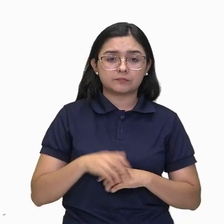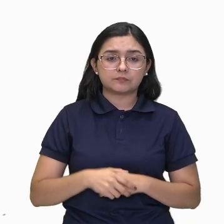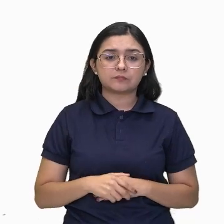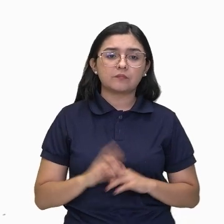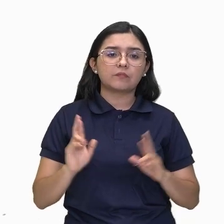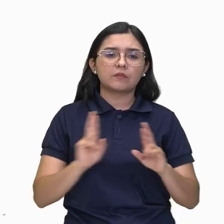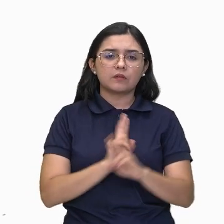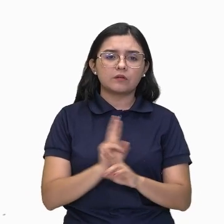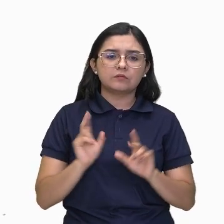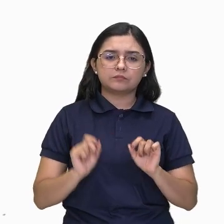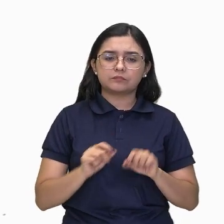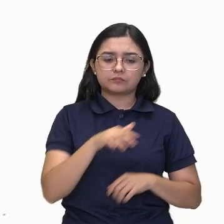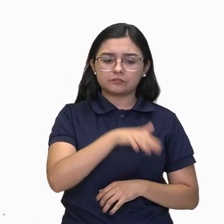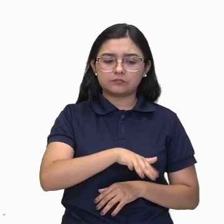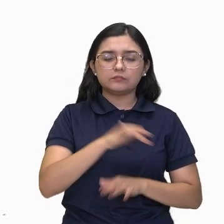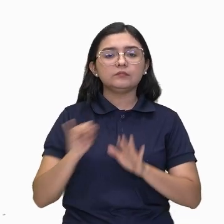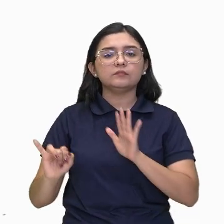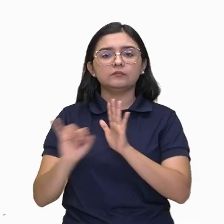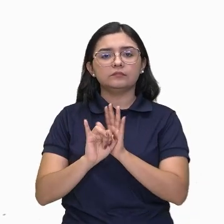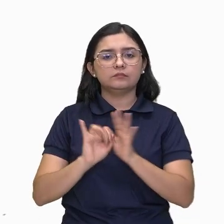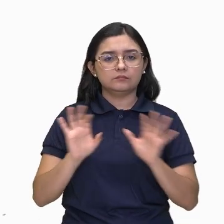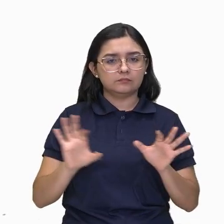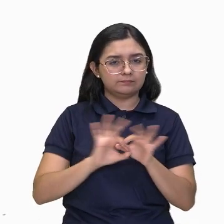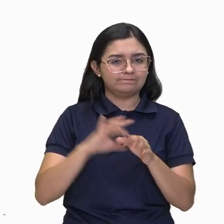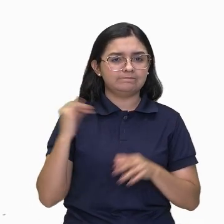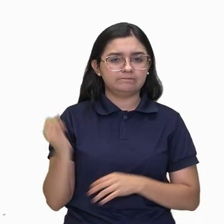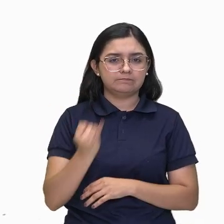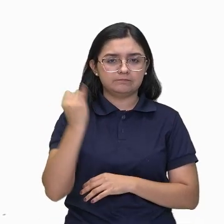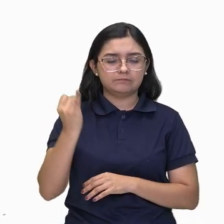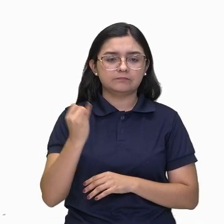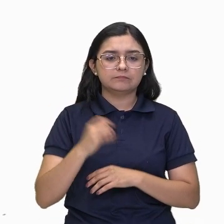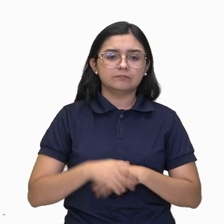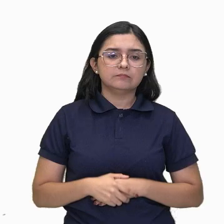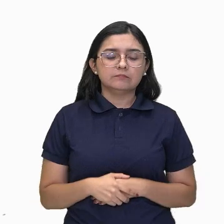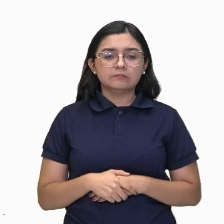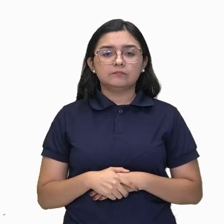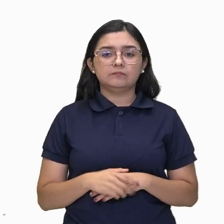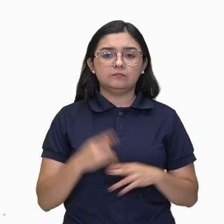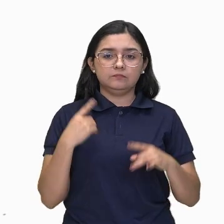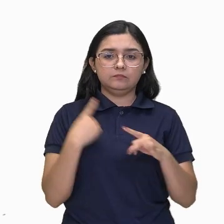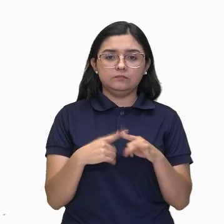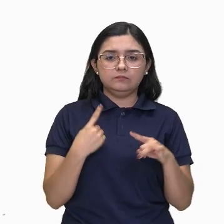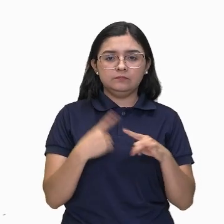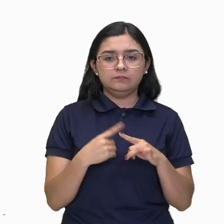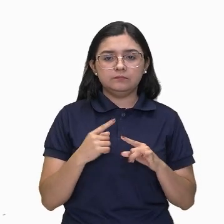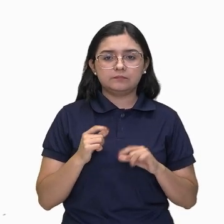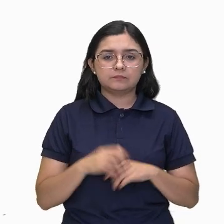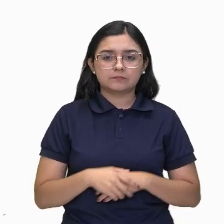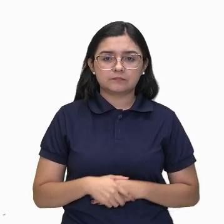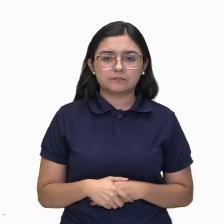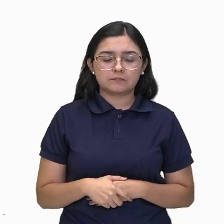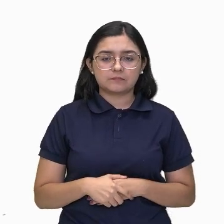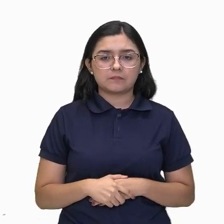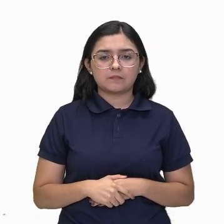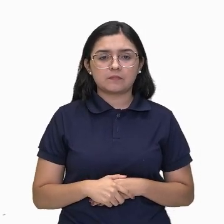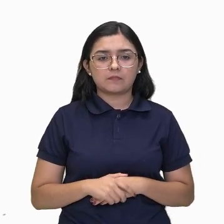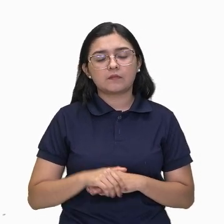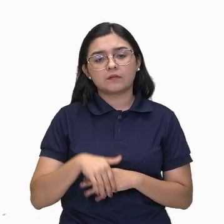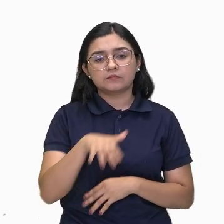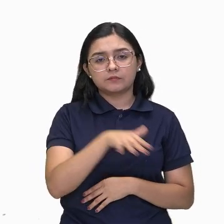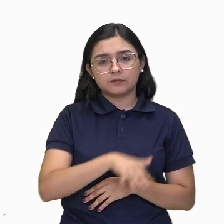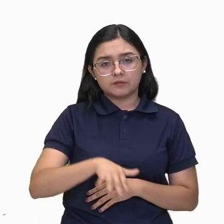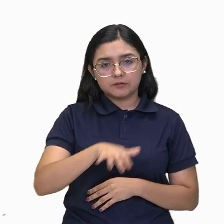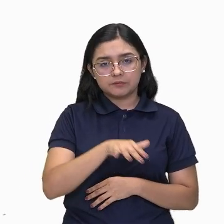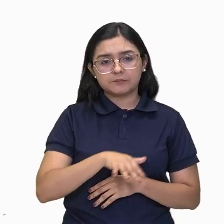relação território e identidade, ela é essencial para essa construção, né? Porque justamente o